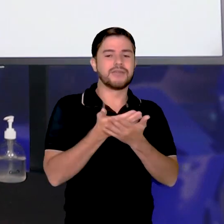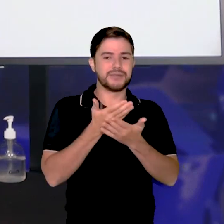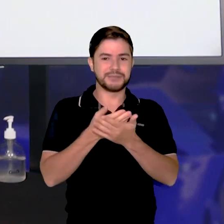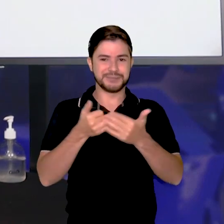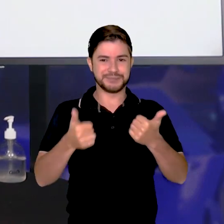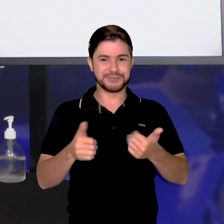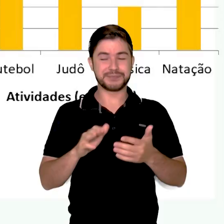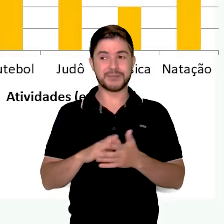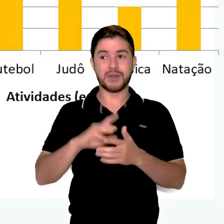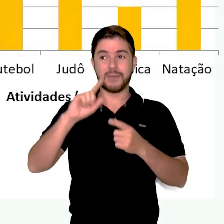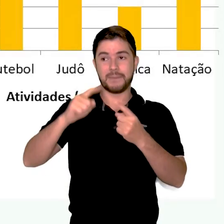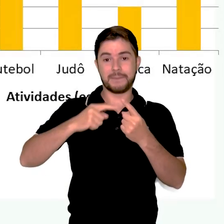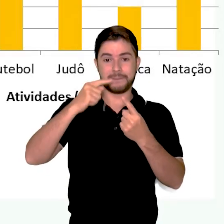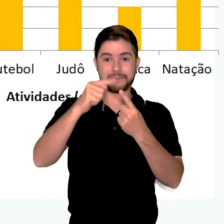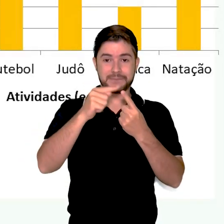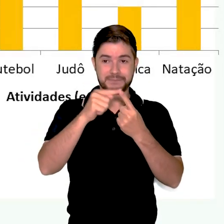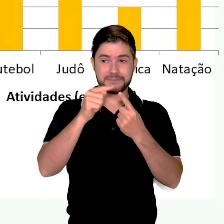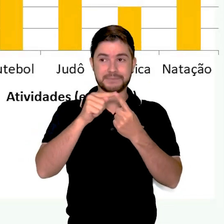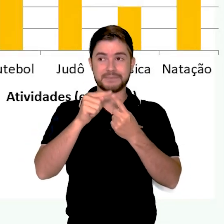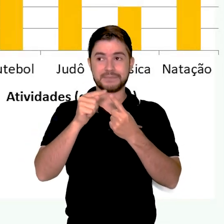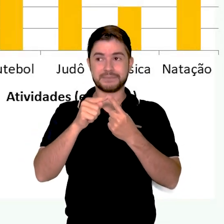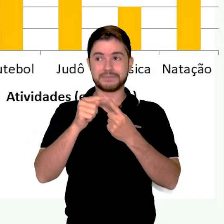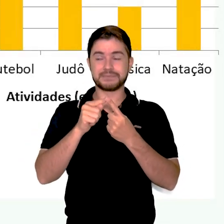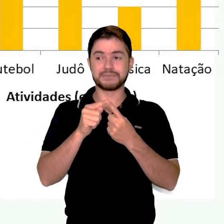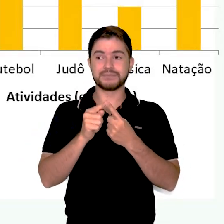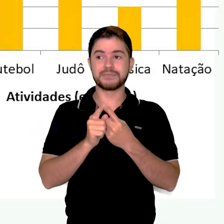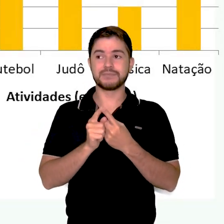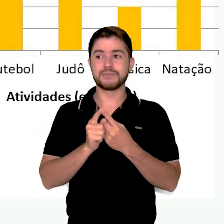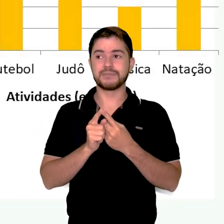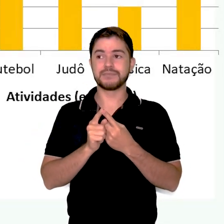certo? O primeiro gráfico que eu trouxe para vocês foi o gráfico